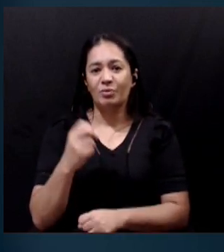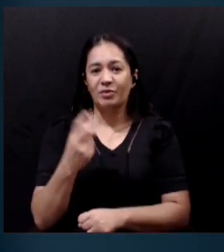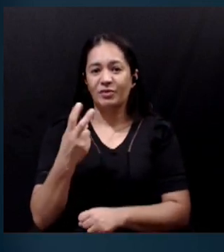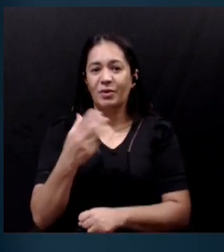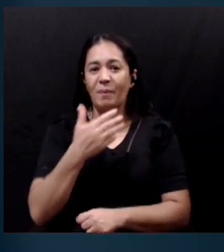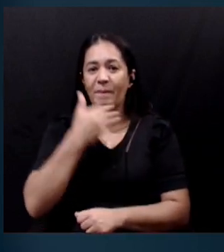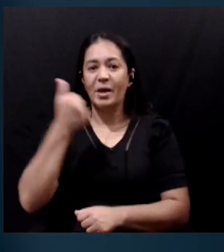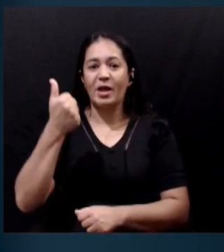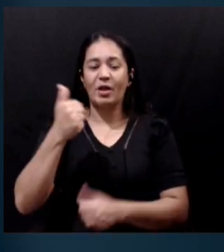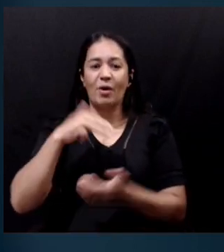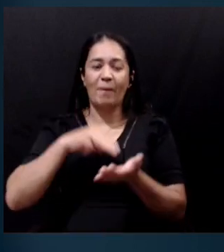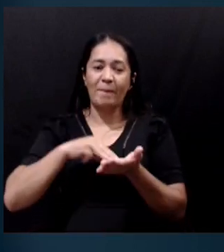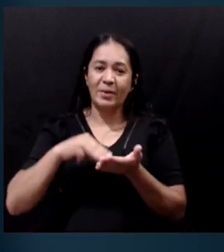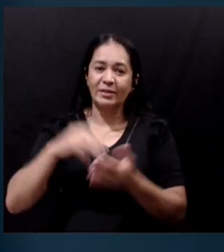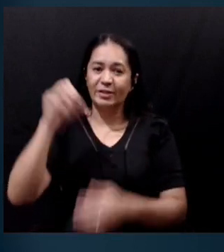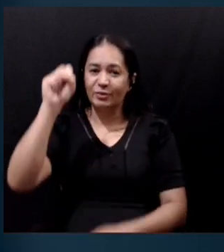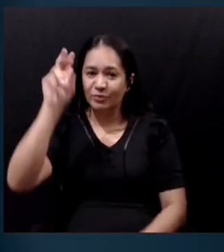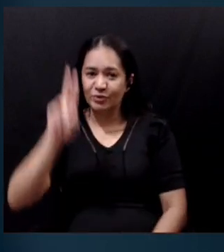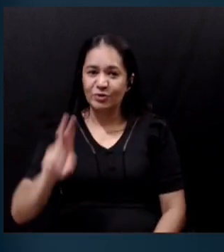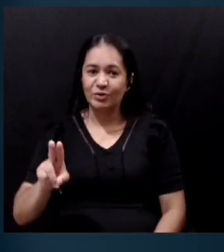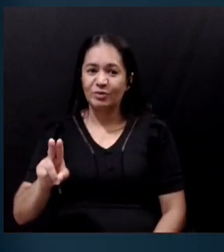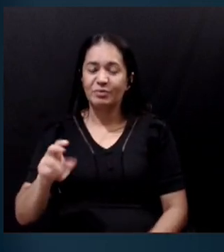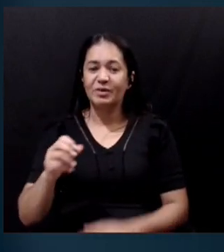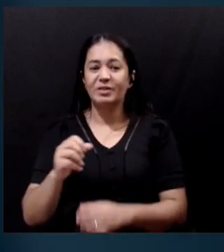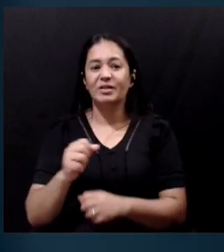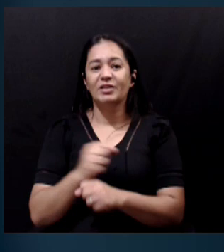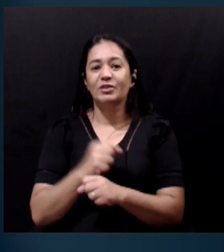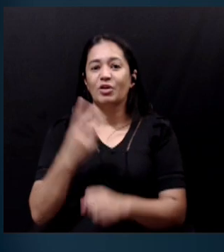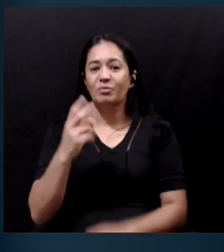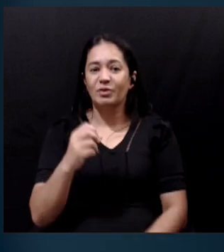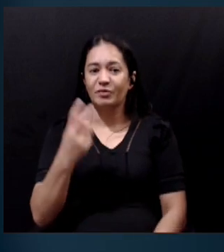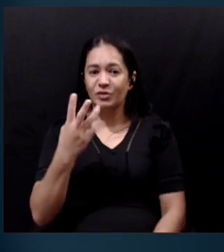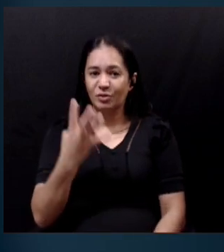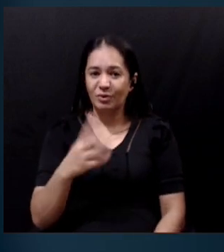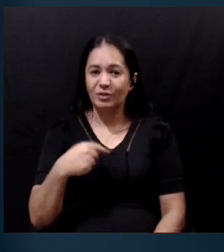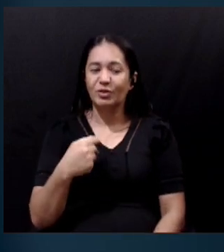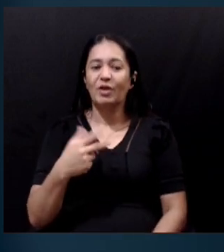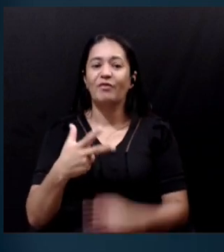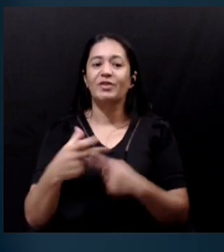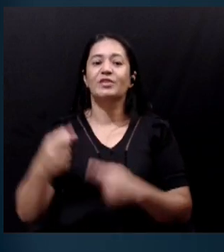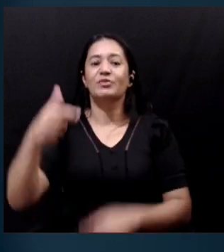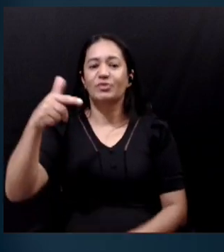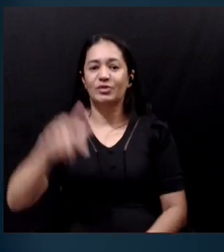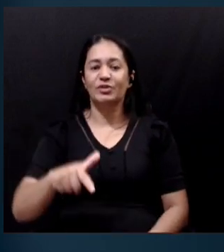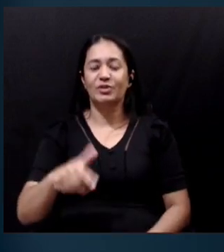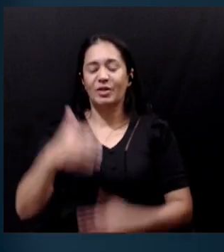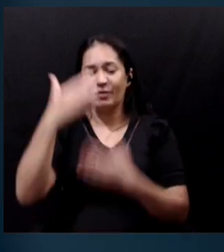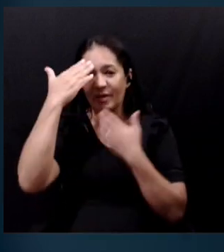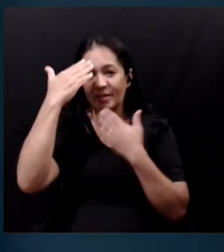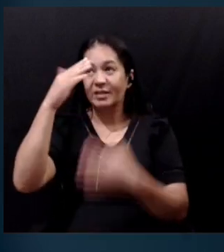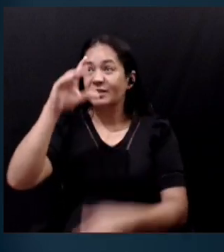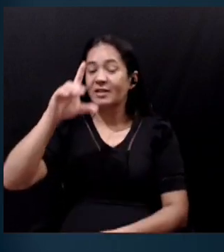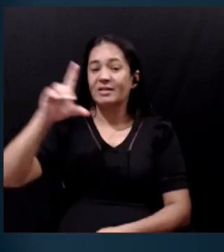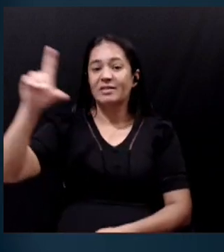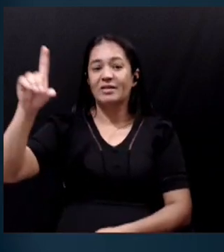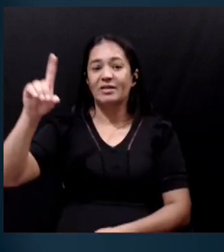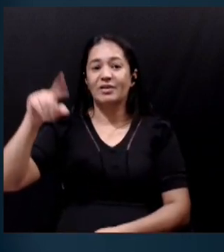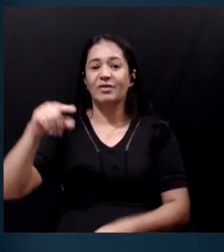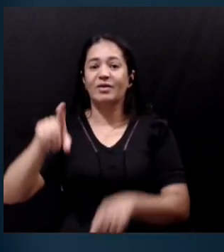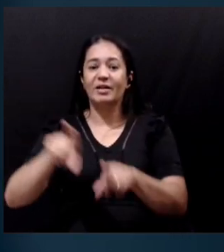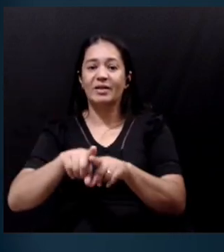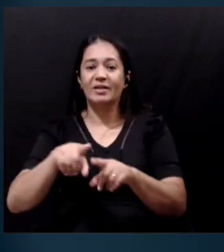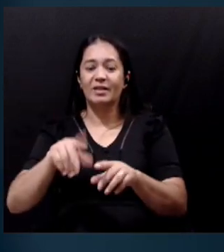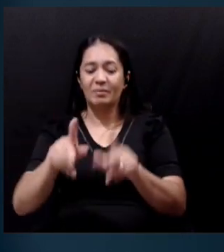ano passado, 2023, 2024, a gente também ganhou. Eu agradeço primeiramente a Deus, segundo ao nosso público, né, a